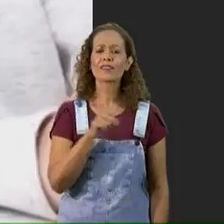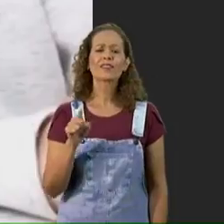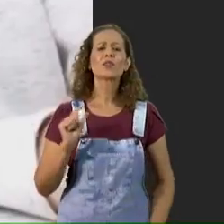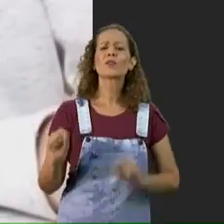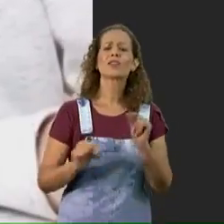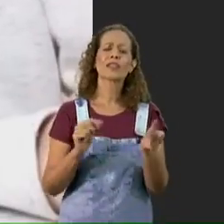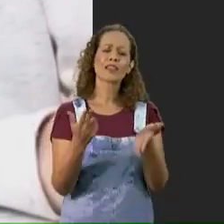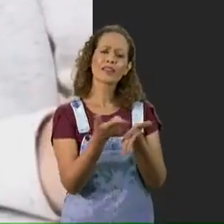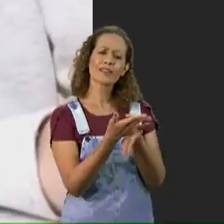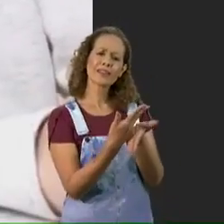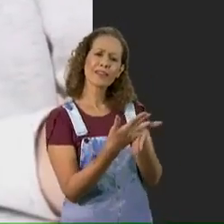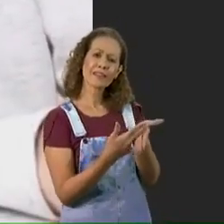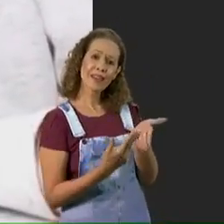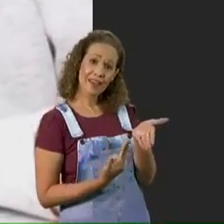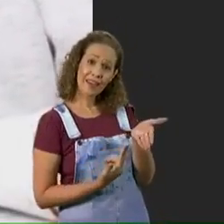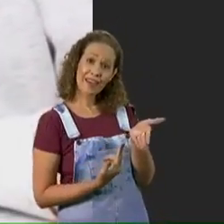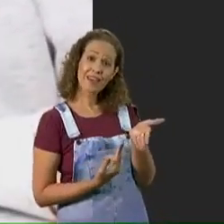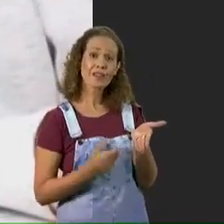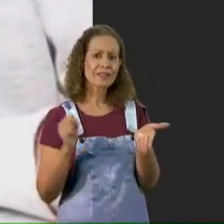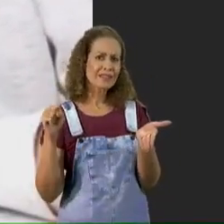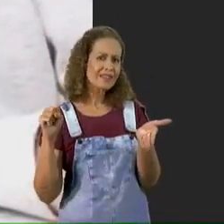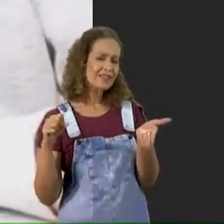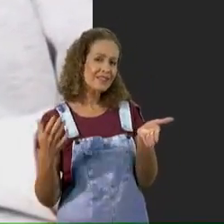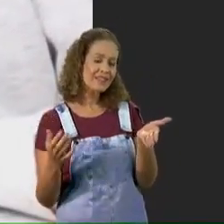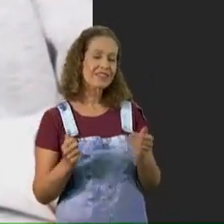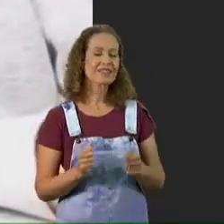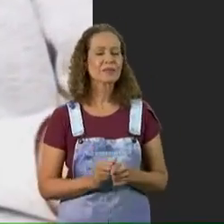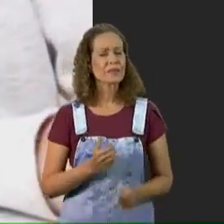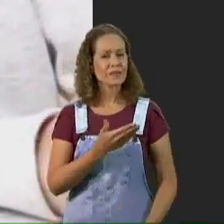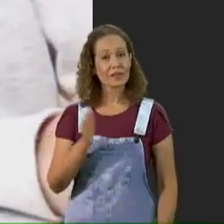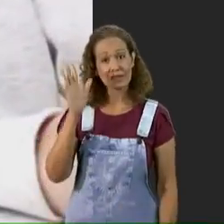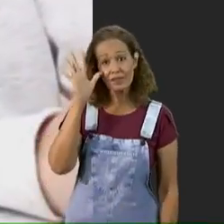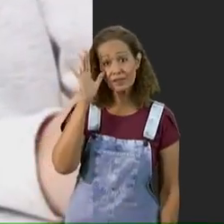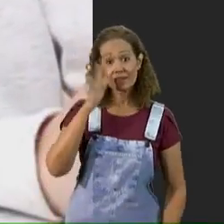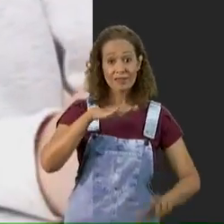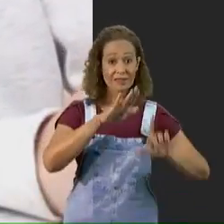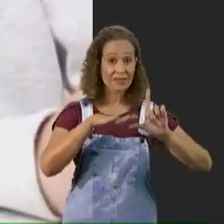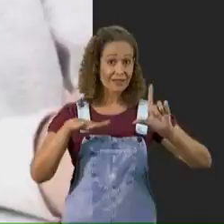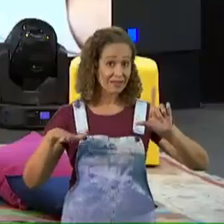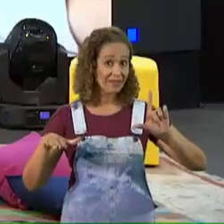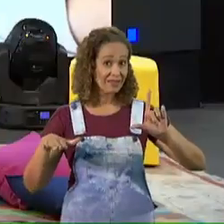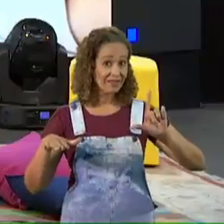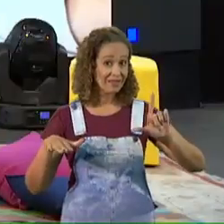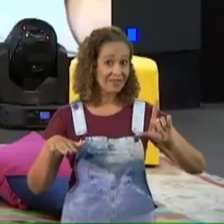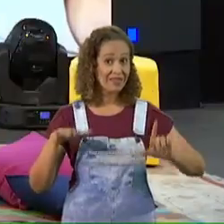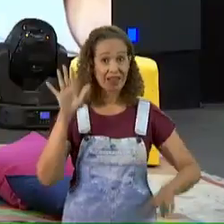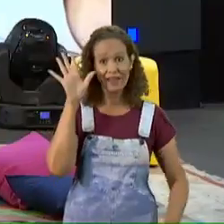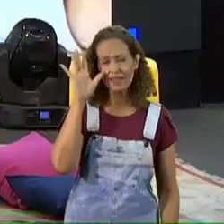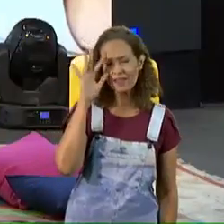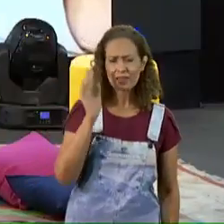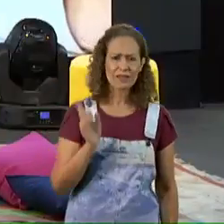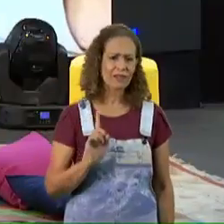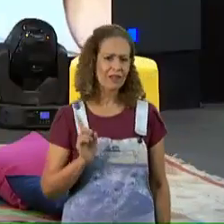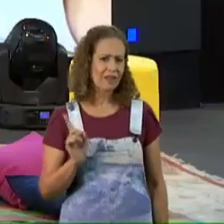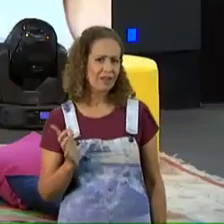desenho? Está? Ô, Rian, você assiste o Play Kids? Assiste ou